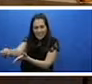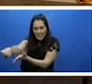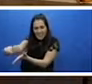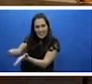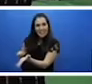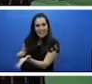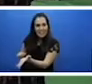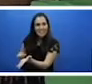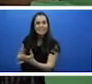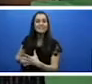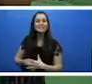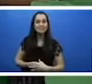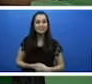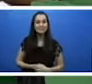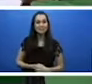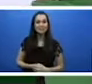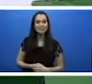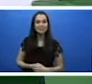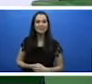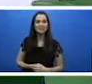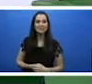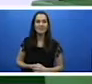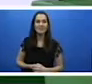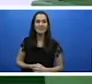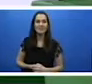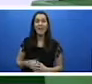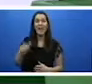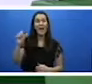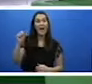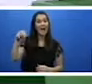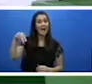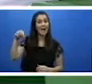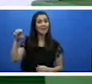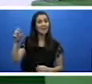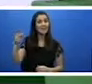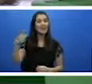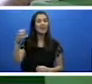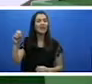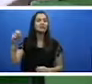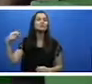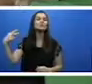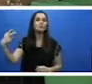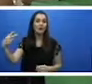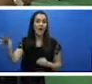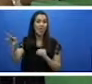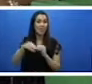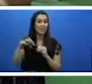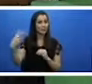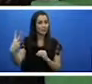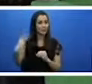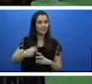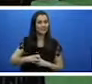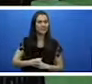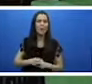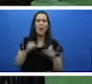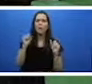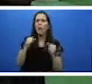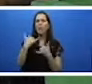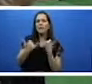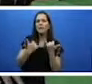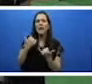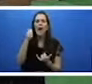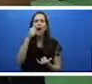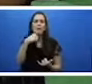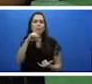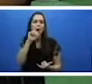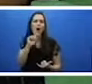Uma atividade da página 295. O anexo 2. Você pode brincar aí na sua casa com a mamãe, com o irmãozinho mais velho,